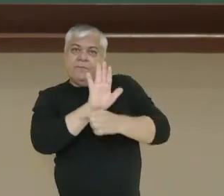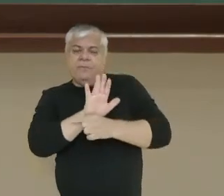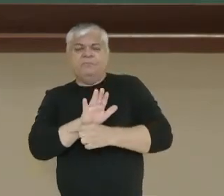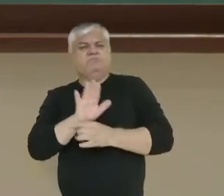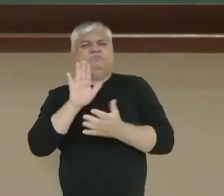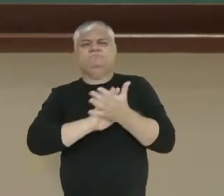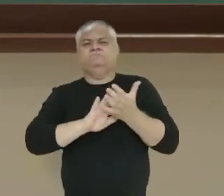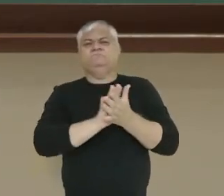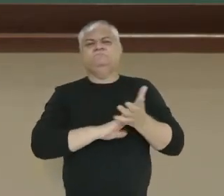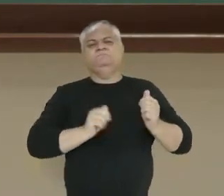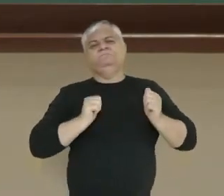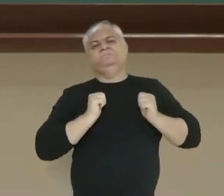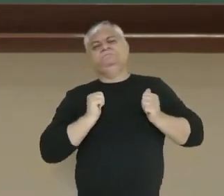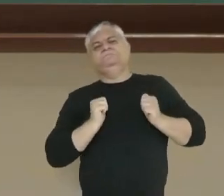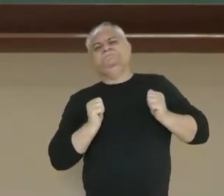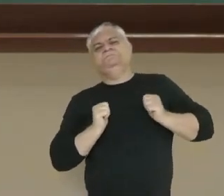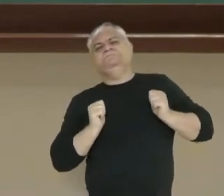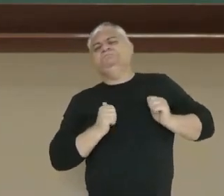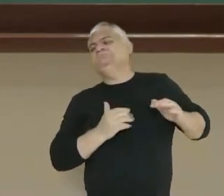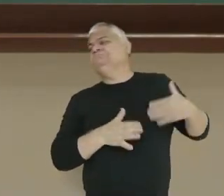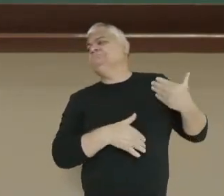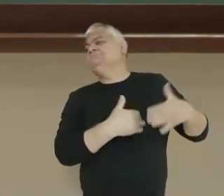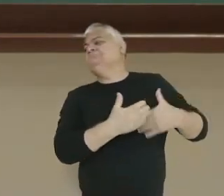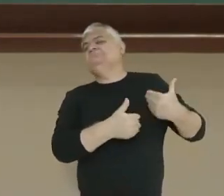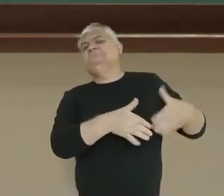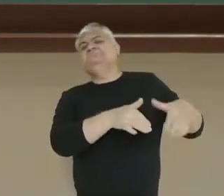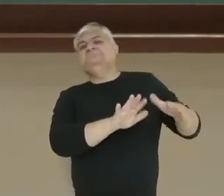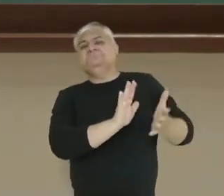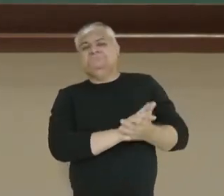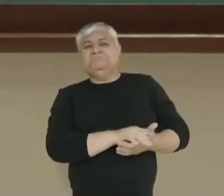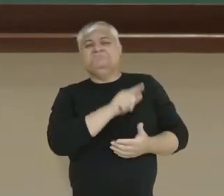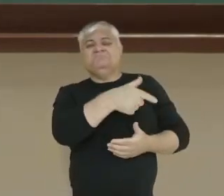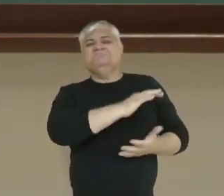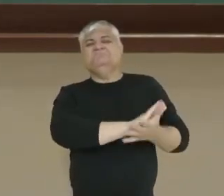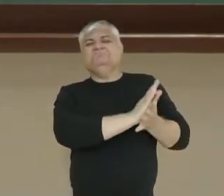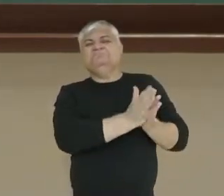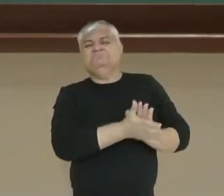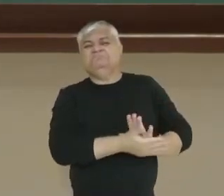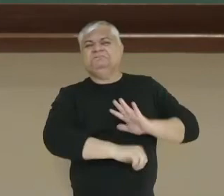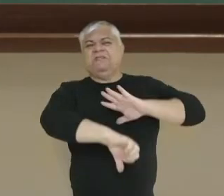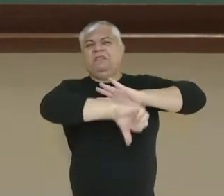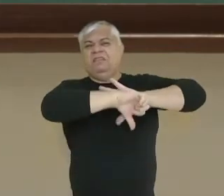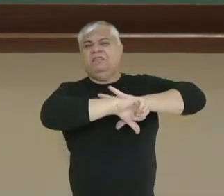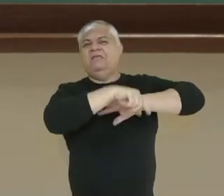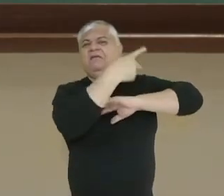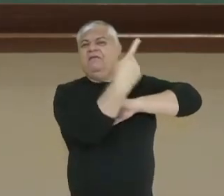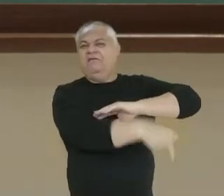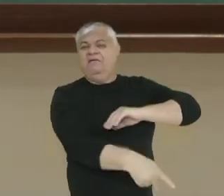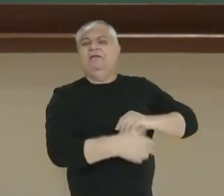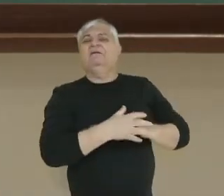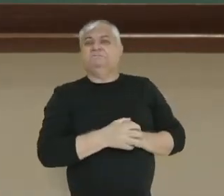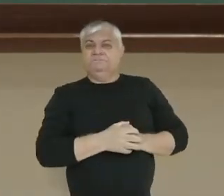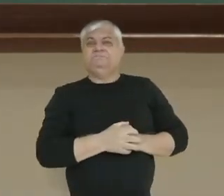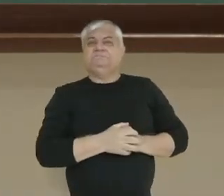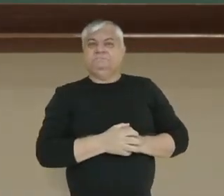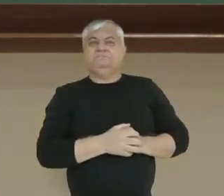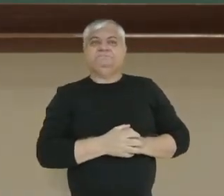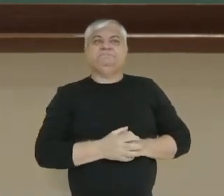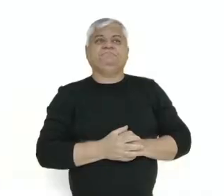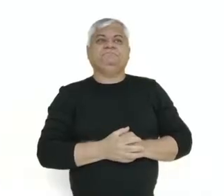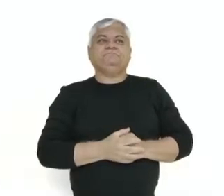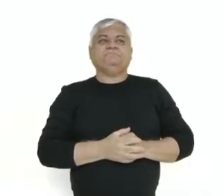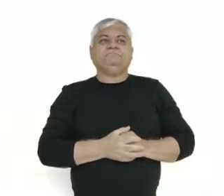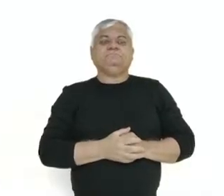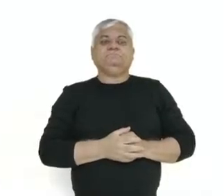tido todo um contexto histórico de marginalização e, né, de coação. Olha